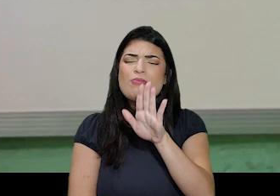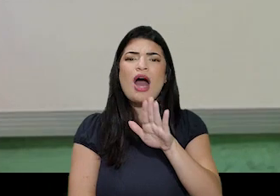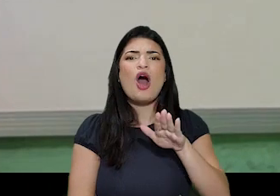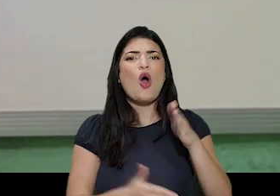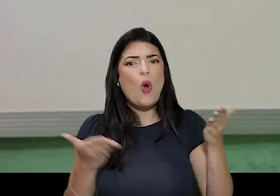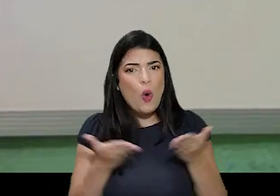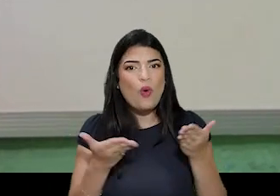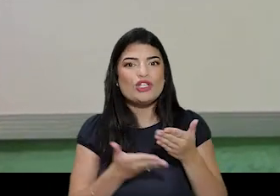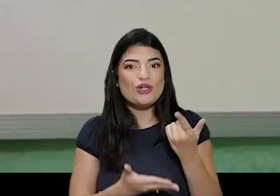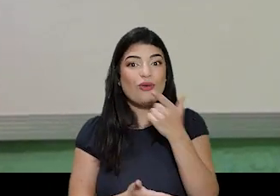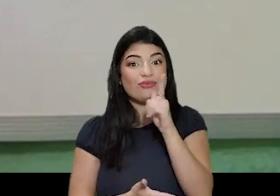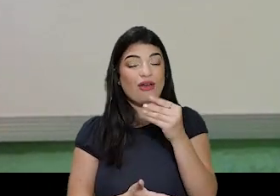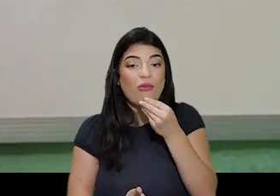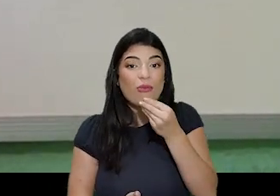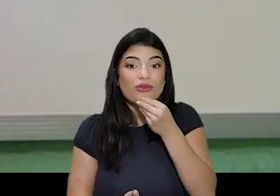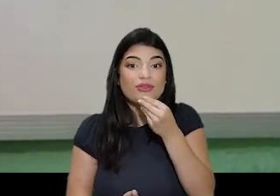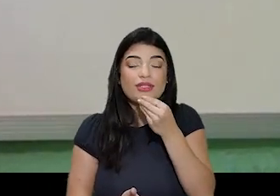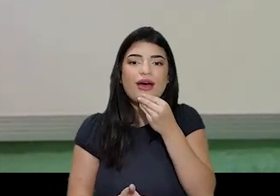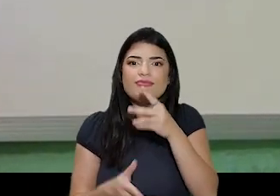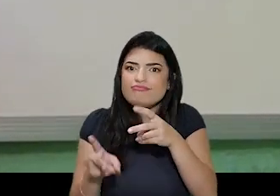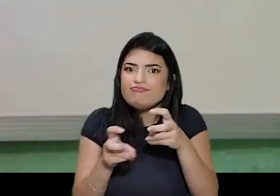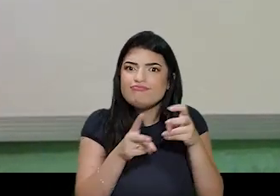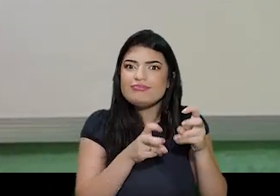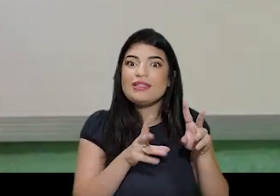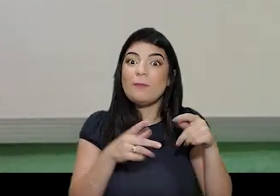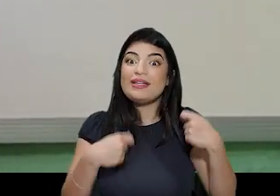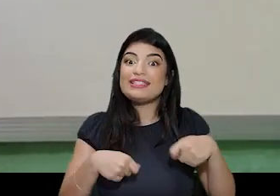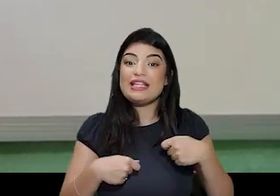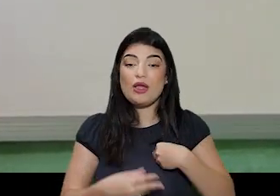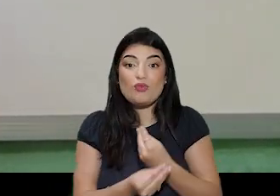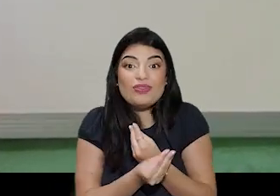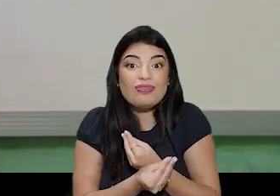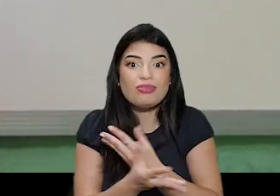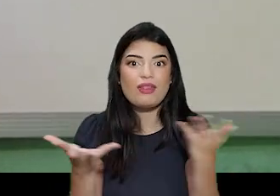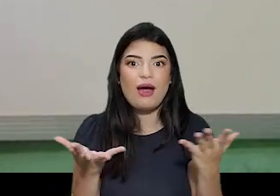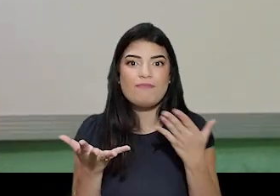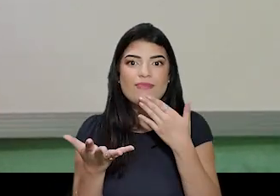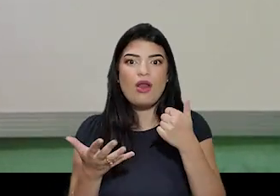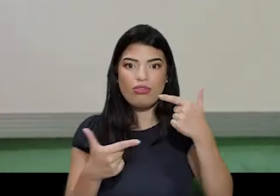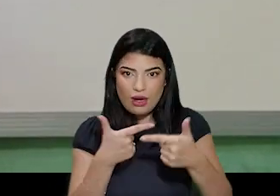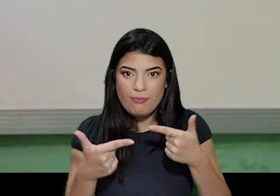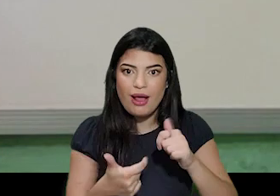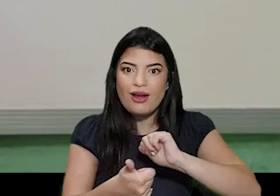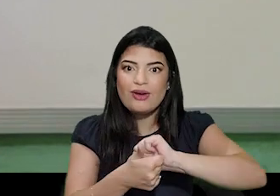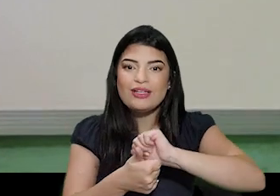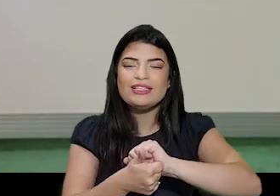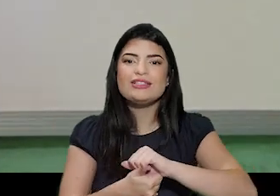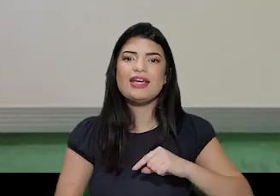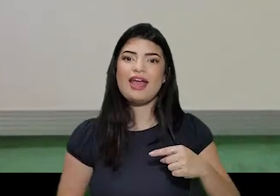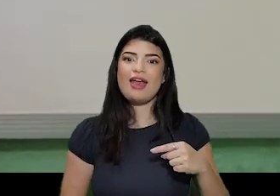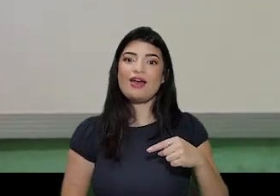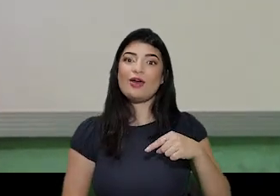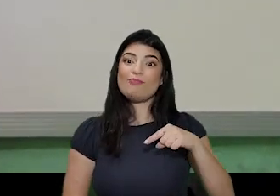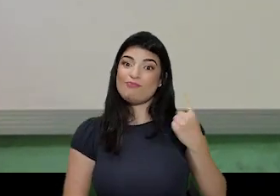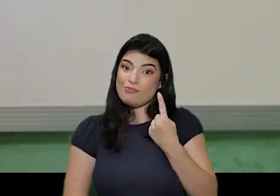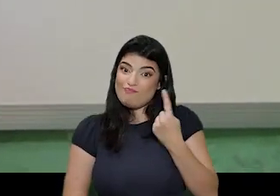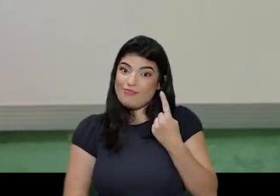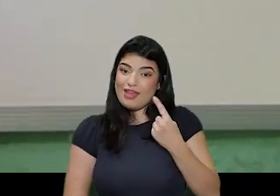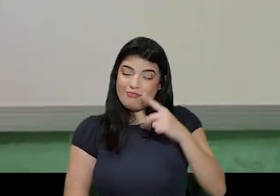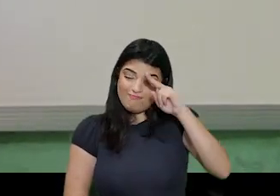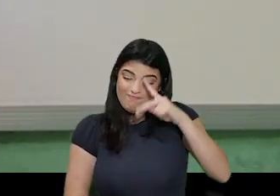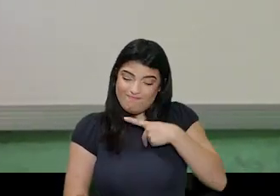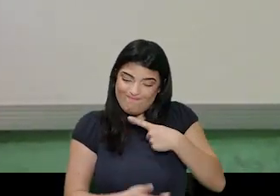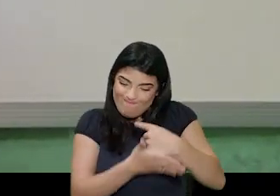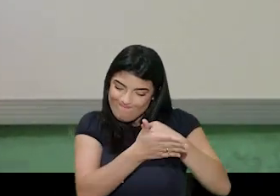mas nisso a gente tem hoje também essas oportunidades. E para que a gente ofereça um trabalho de qualidade, nós também temos que